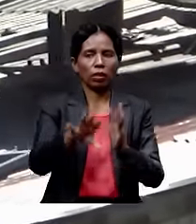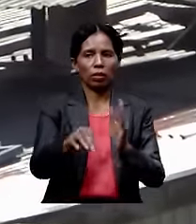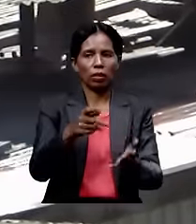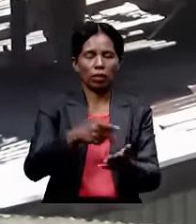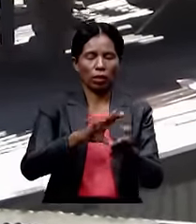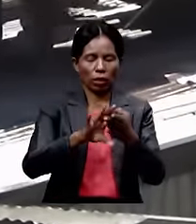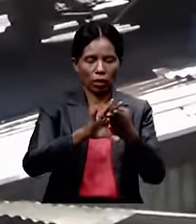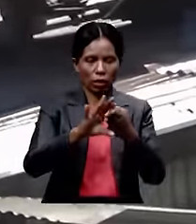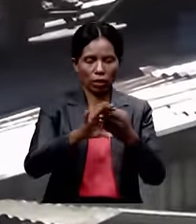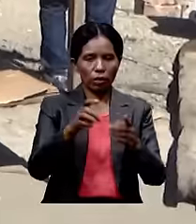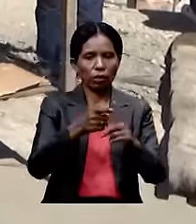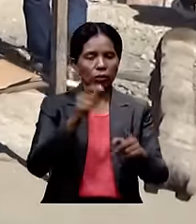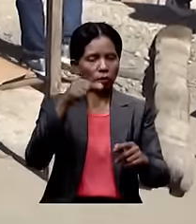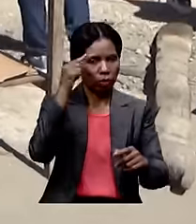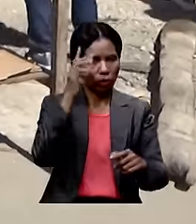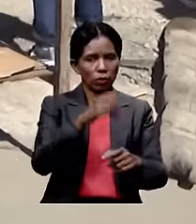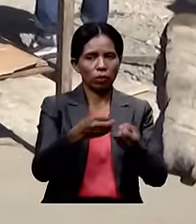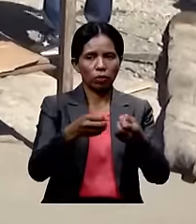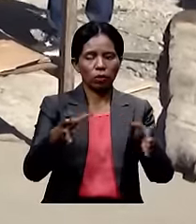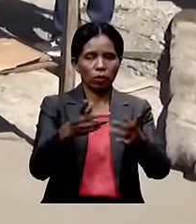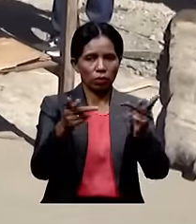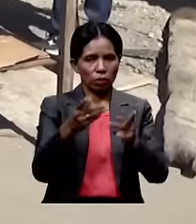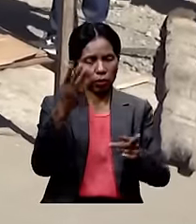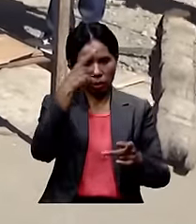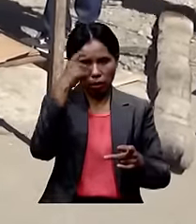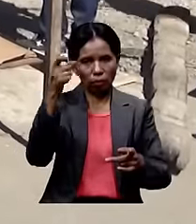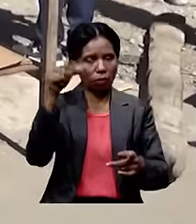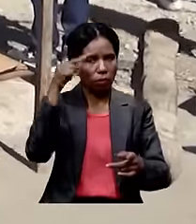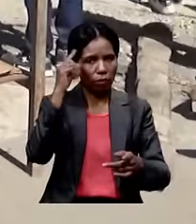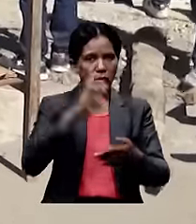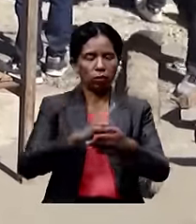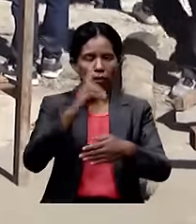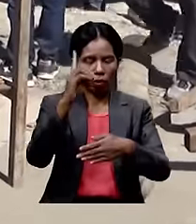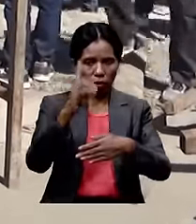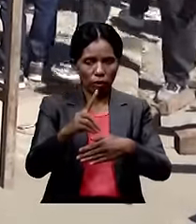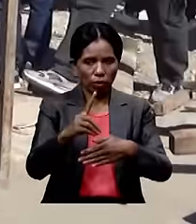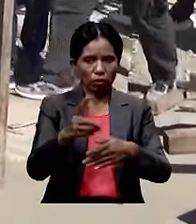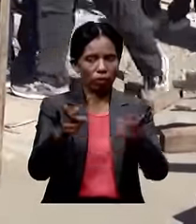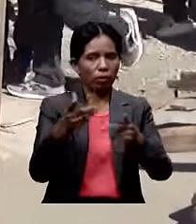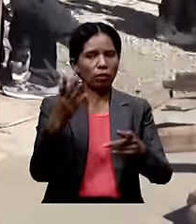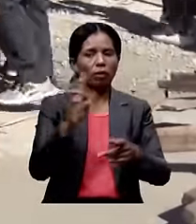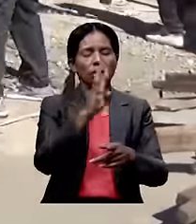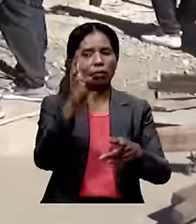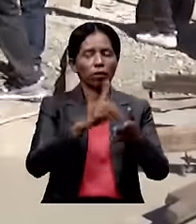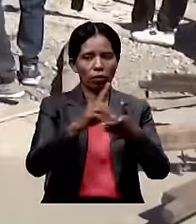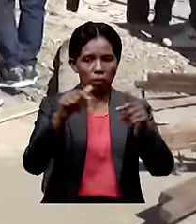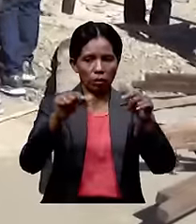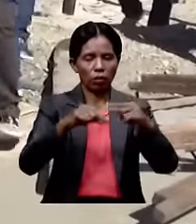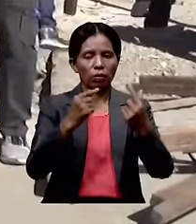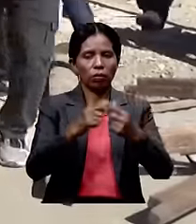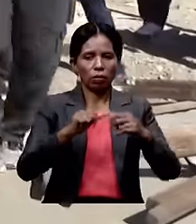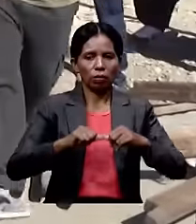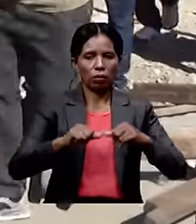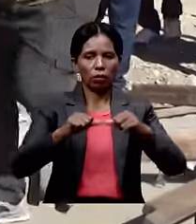karta notifikasang husi guvernu atu hamamo fatin ne tamba guvernu atu desenvolve terminal Becora. Ia kuarta semana ne ekipa konjunta kontinua